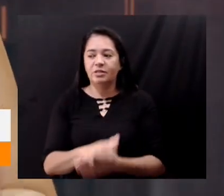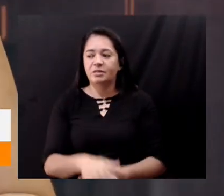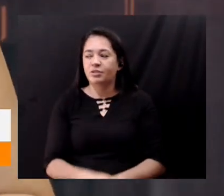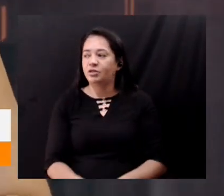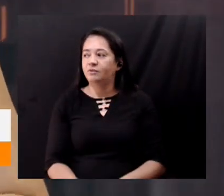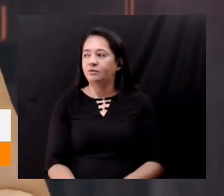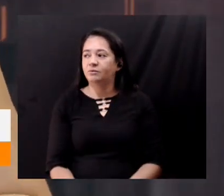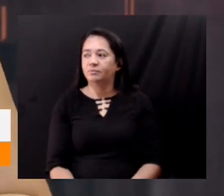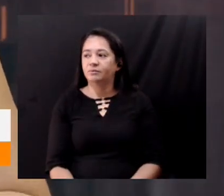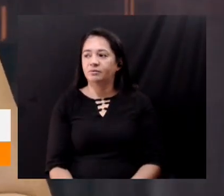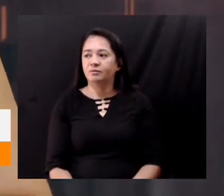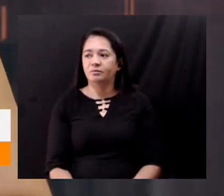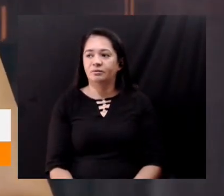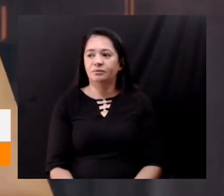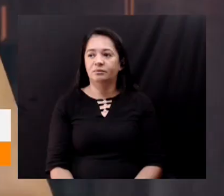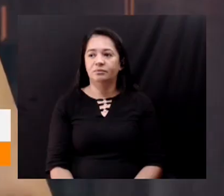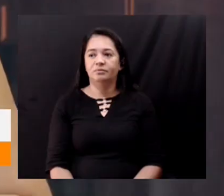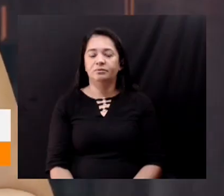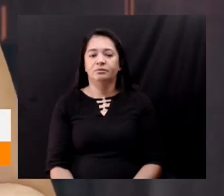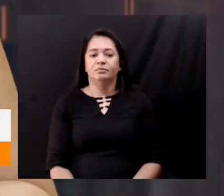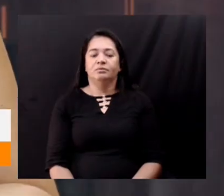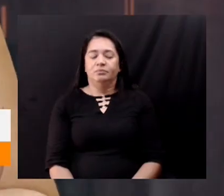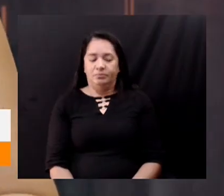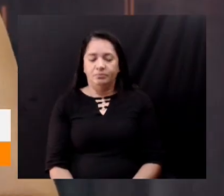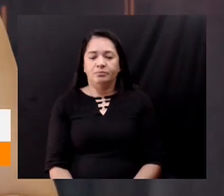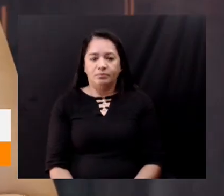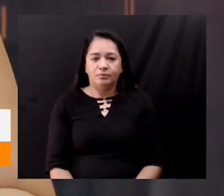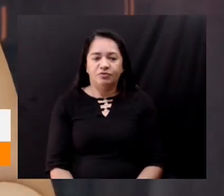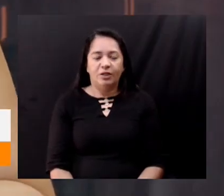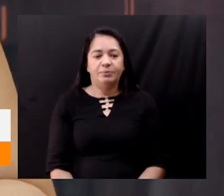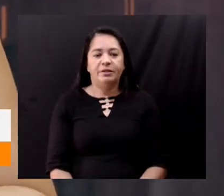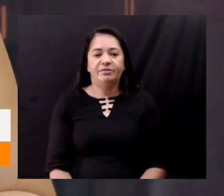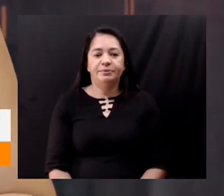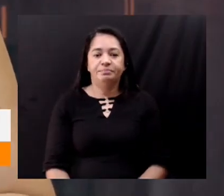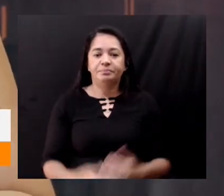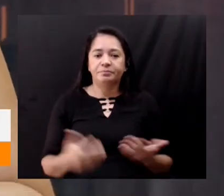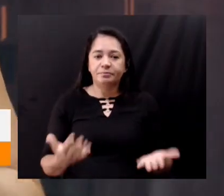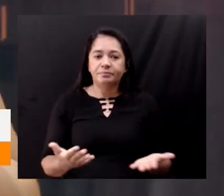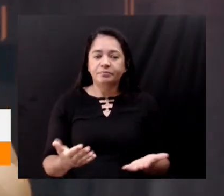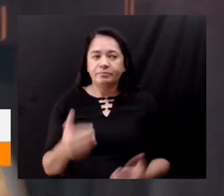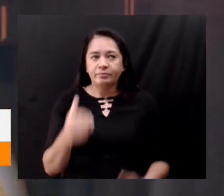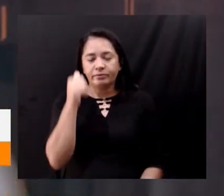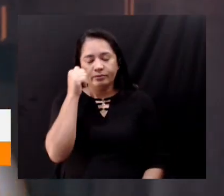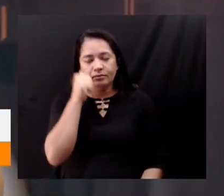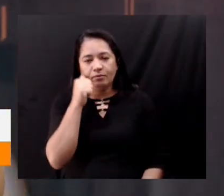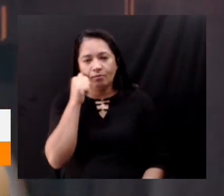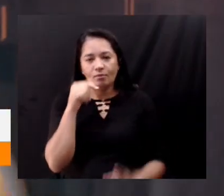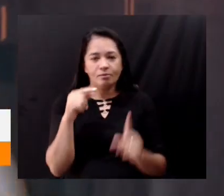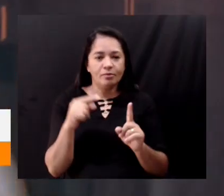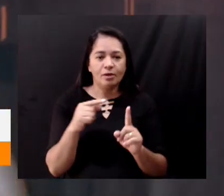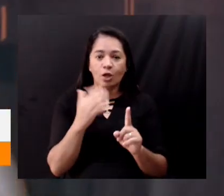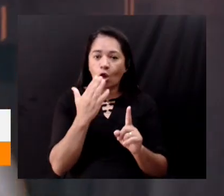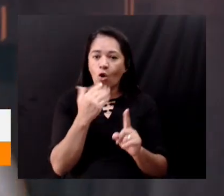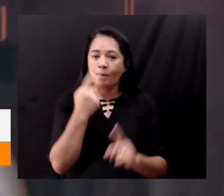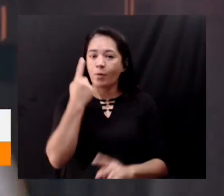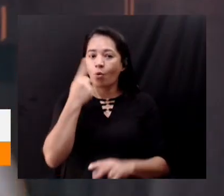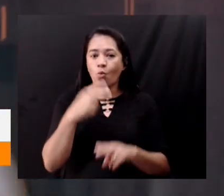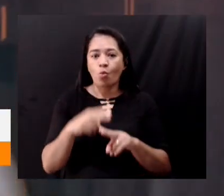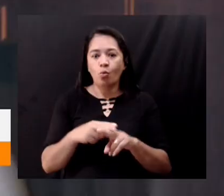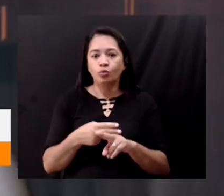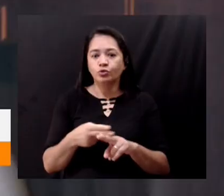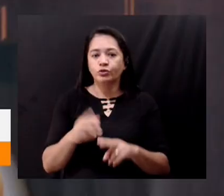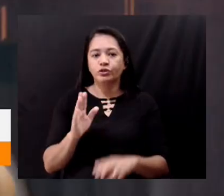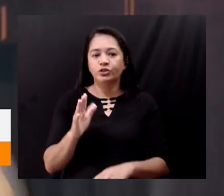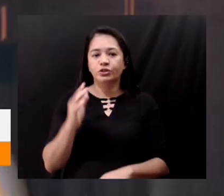disso quando começa a gerar culpa. Então, é Uhum. aquela mulher que come um chocolate e já acha que aquilo ali